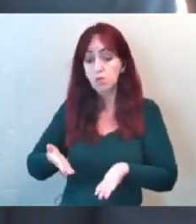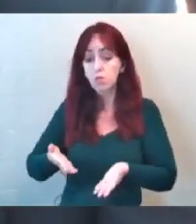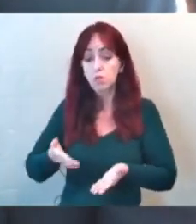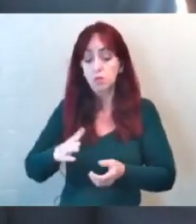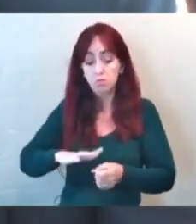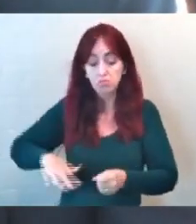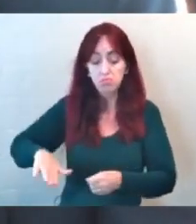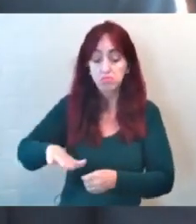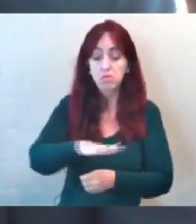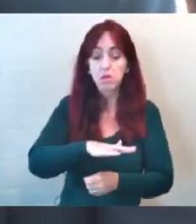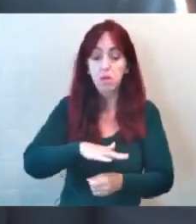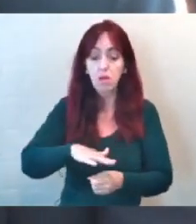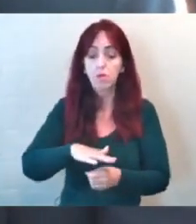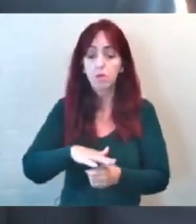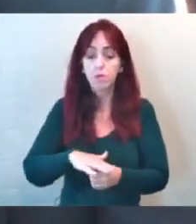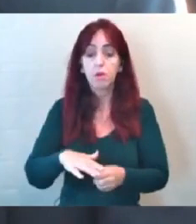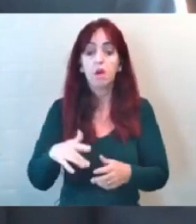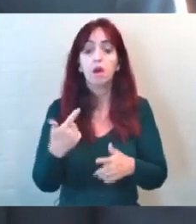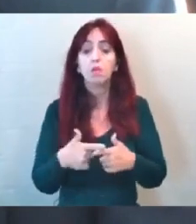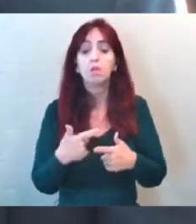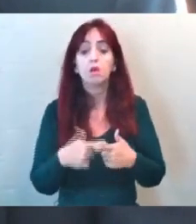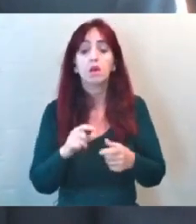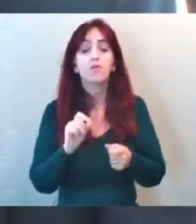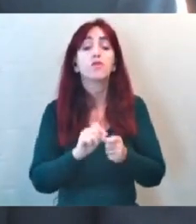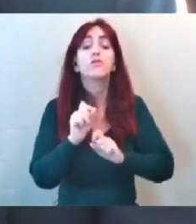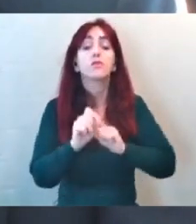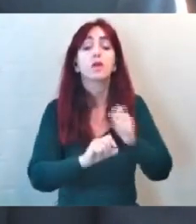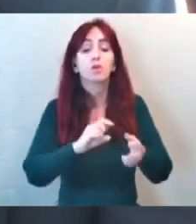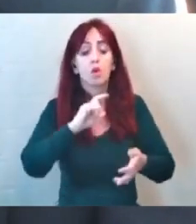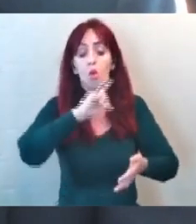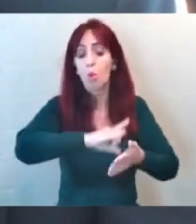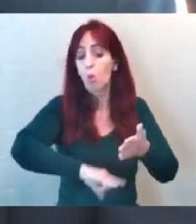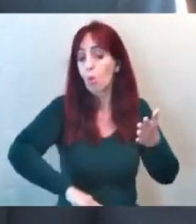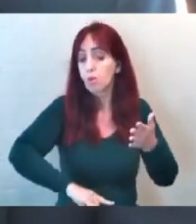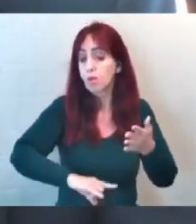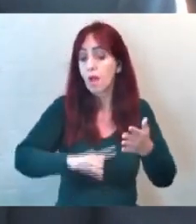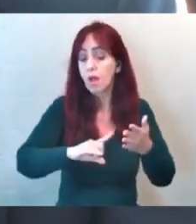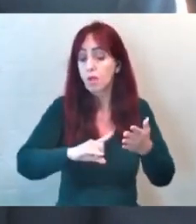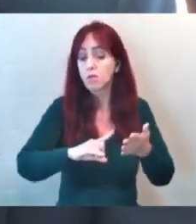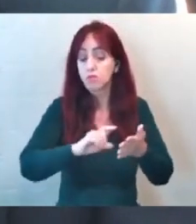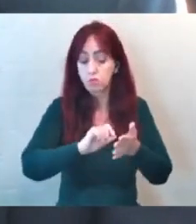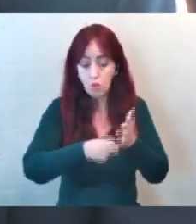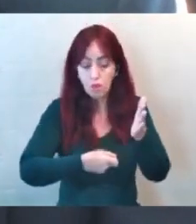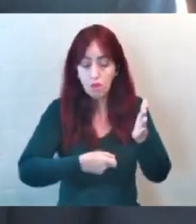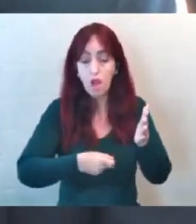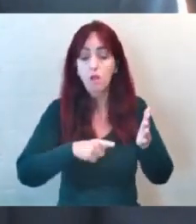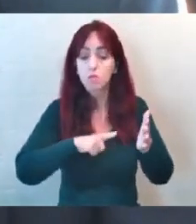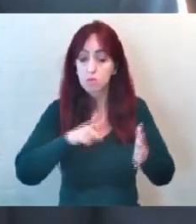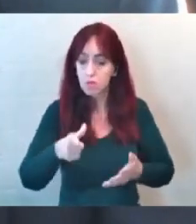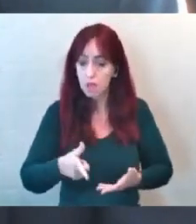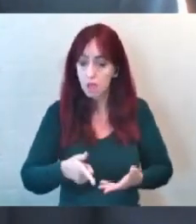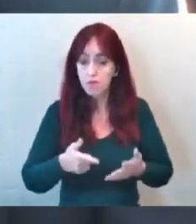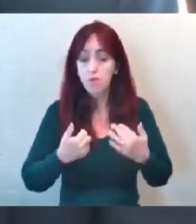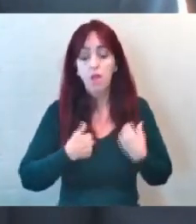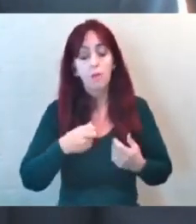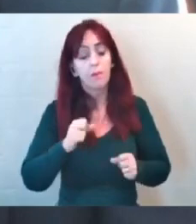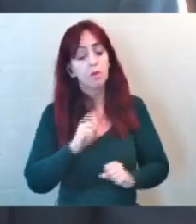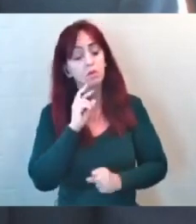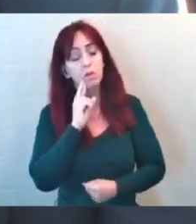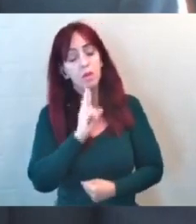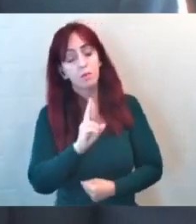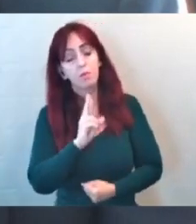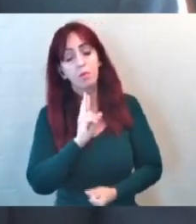forma geral, porque foram feitos contratos. Como eu disse a senhora, eu posso responder